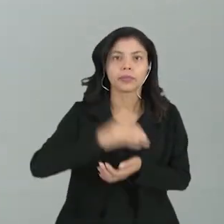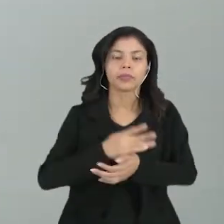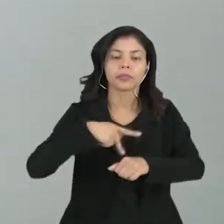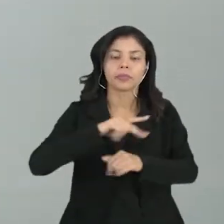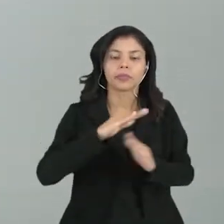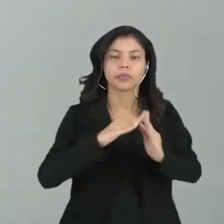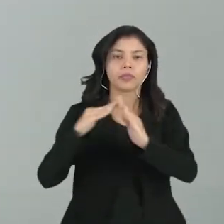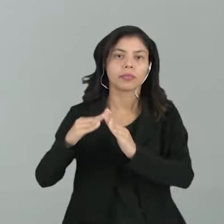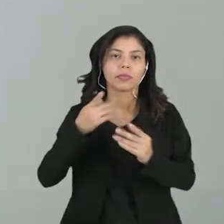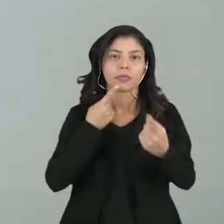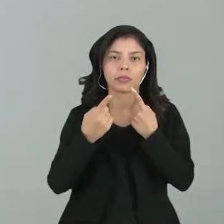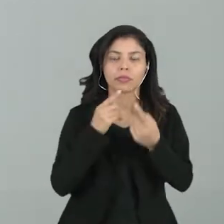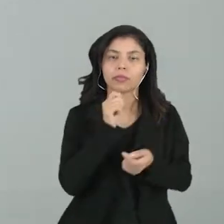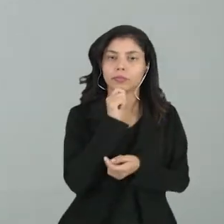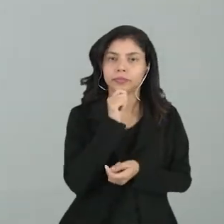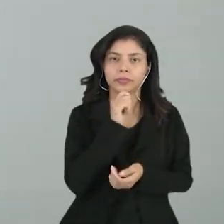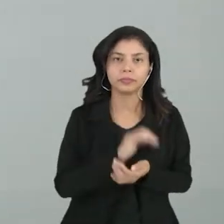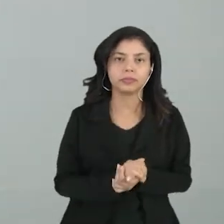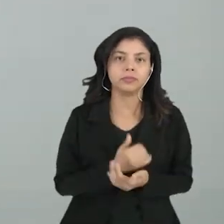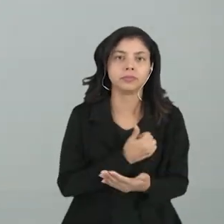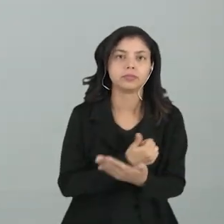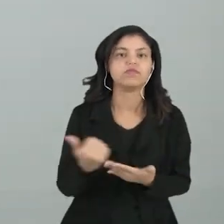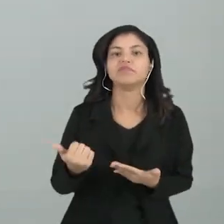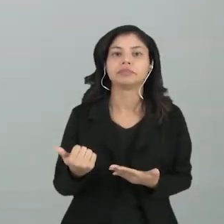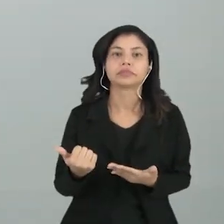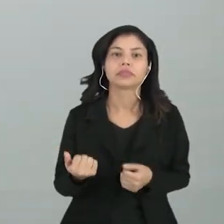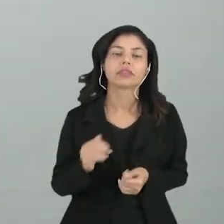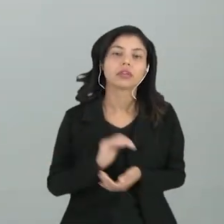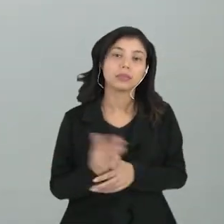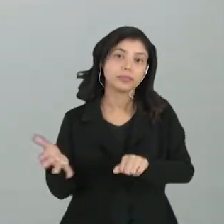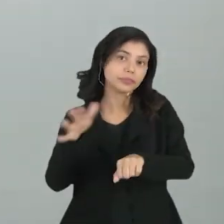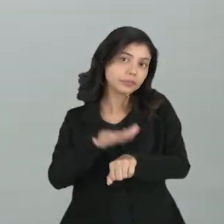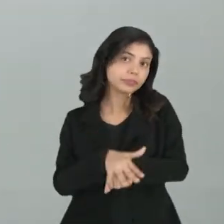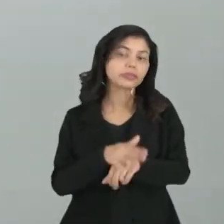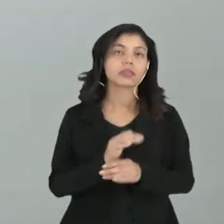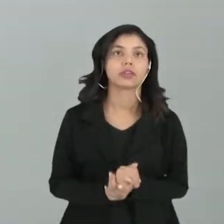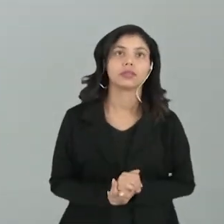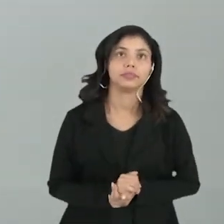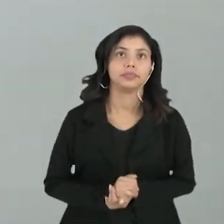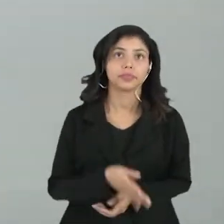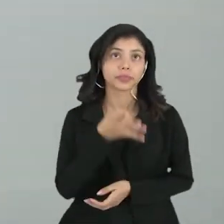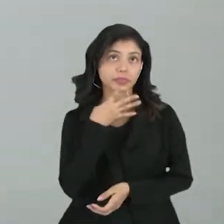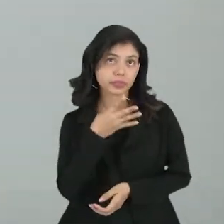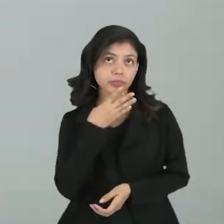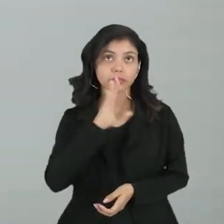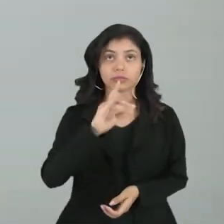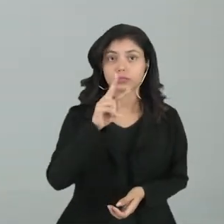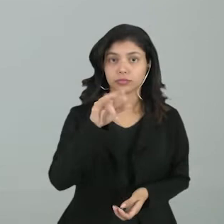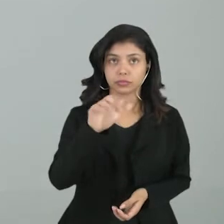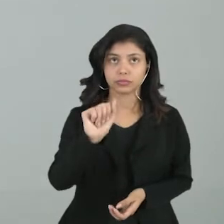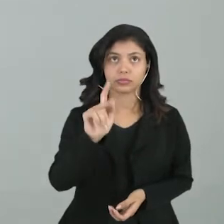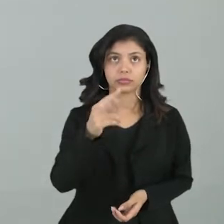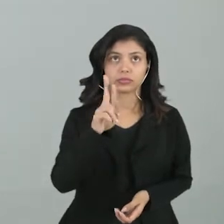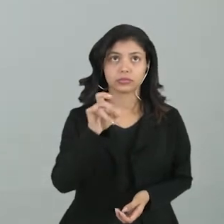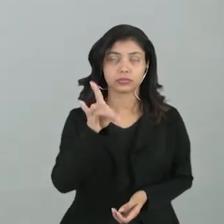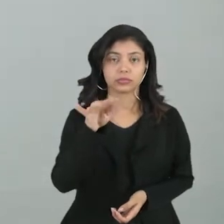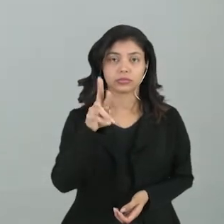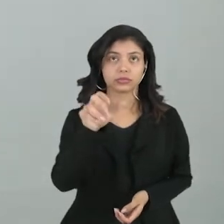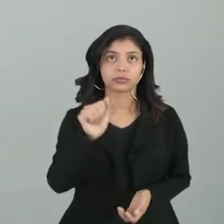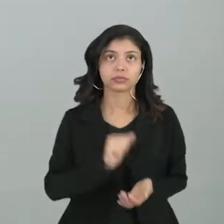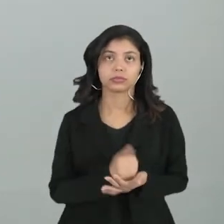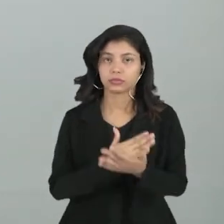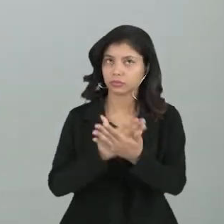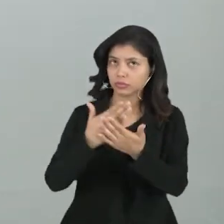continuar discutindo ainda essas ações de colonização, tá? Com as conhecidas capitanias hereditárias, né?